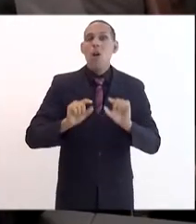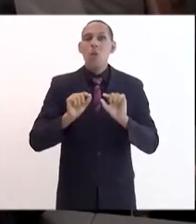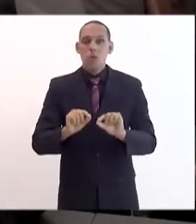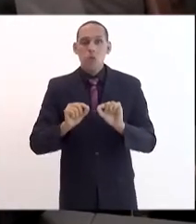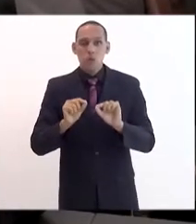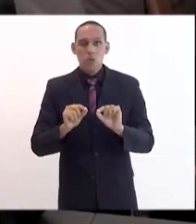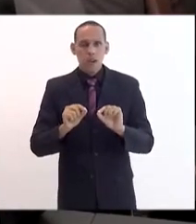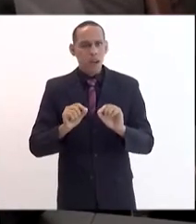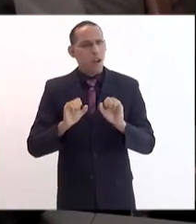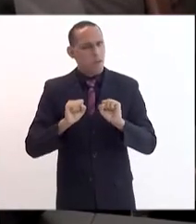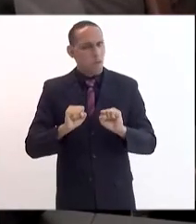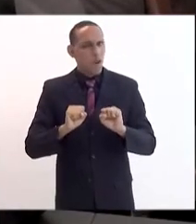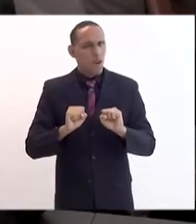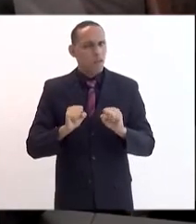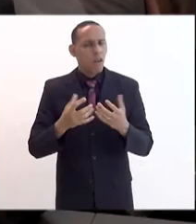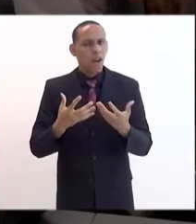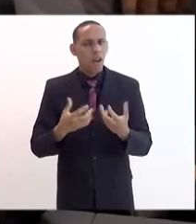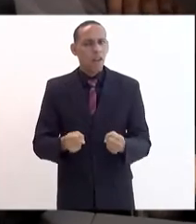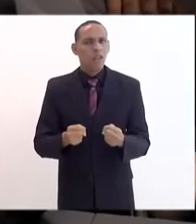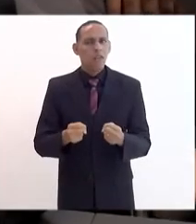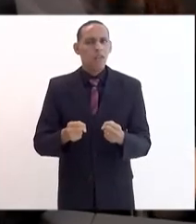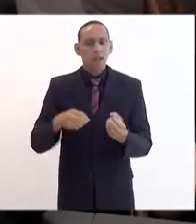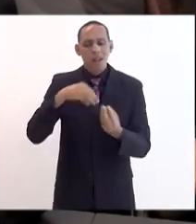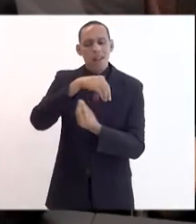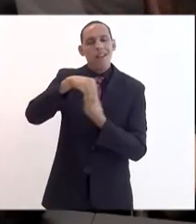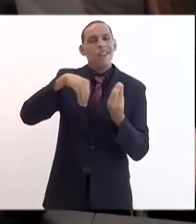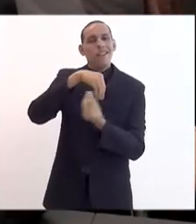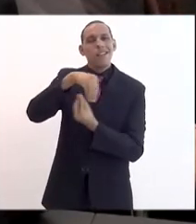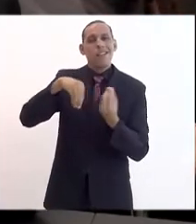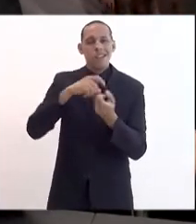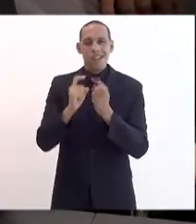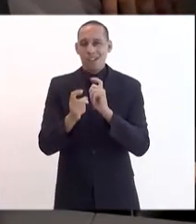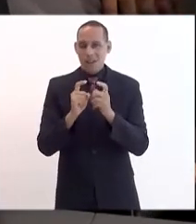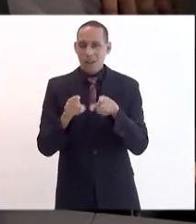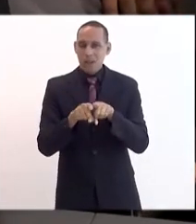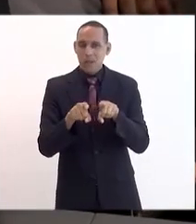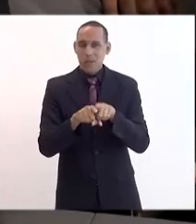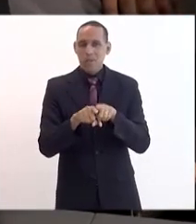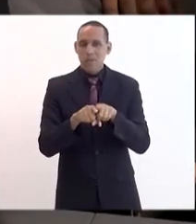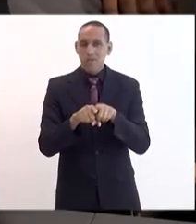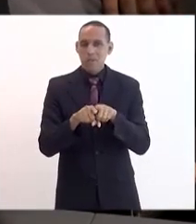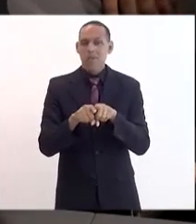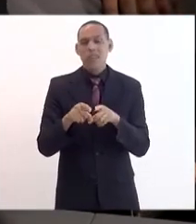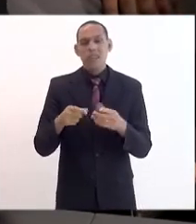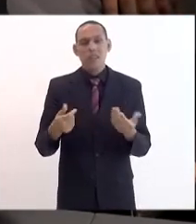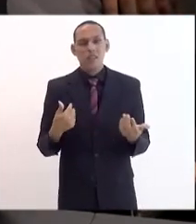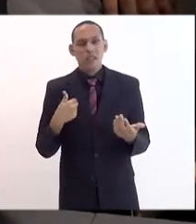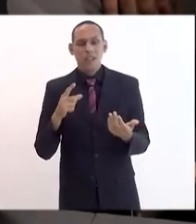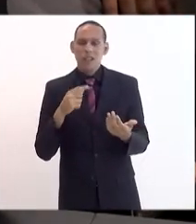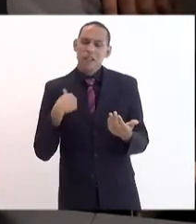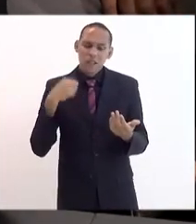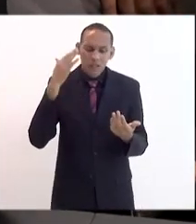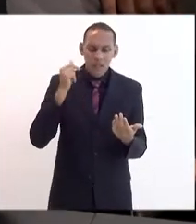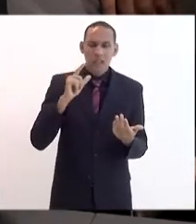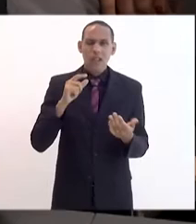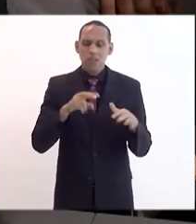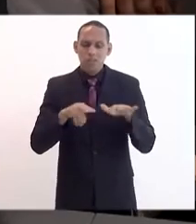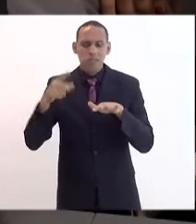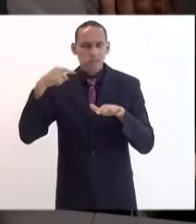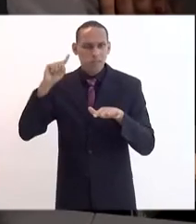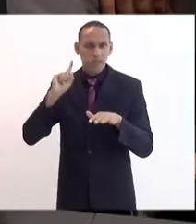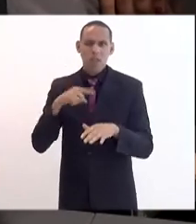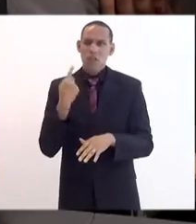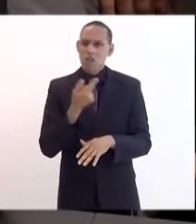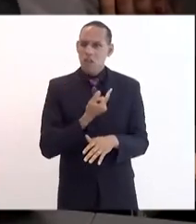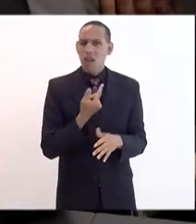admitiram a possibilidade nas suas deliberações, que as reuniões fossem híbridas também. Eu sei que nós decidimos semana passada, mas eu não quero me